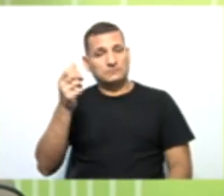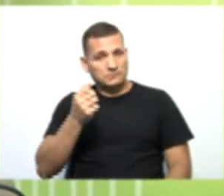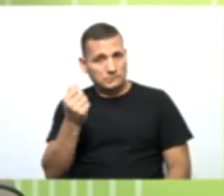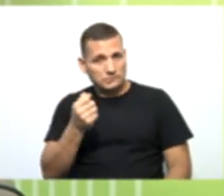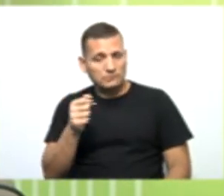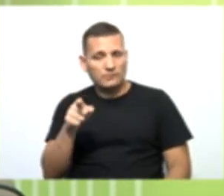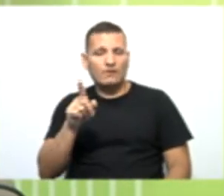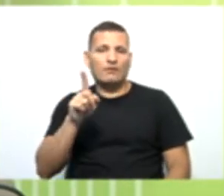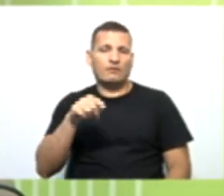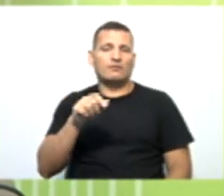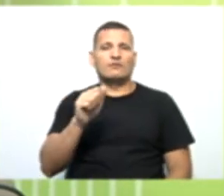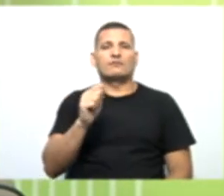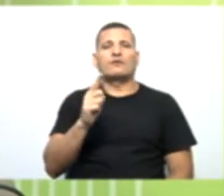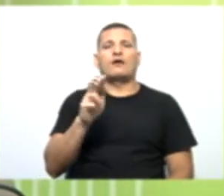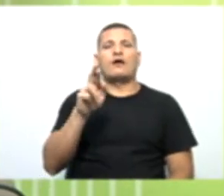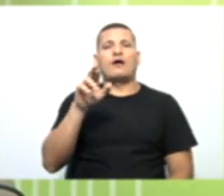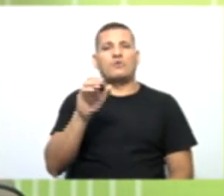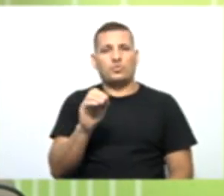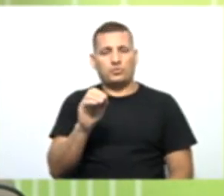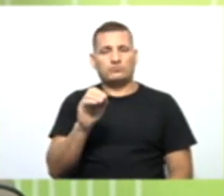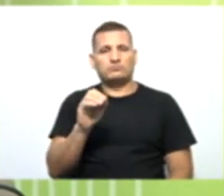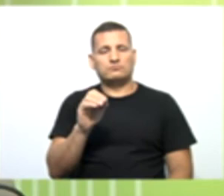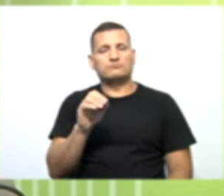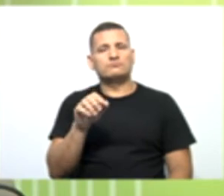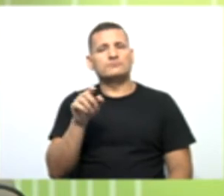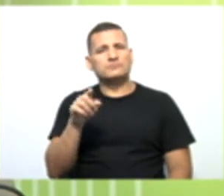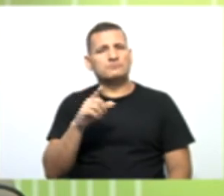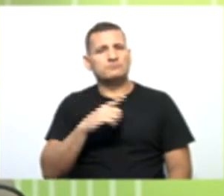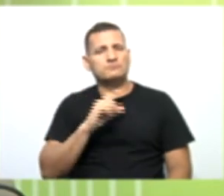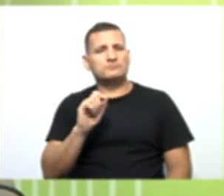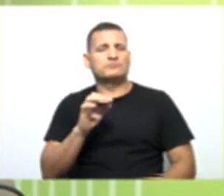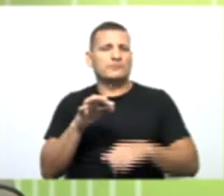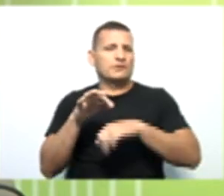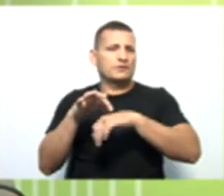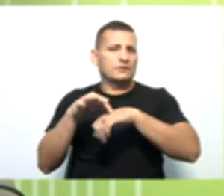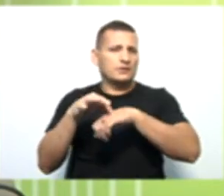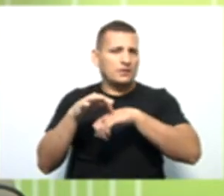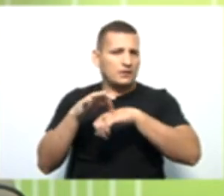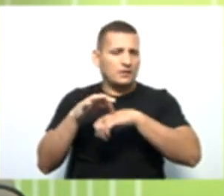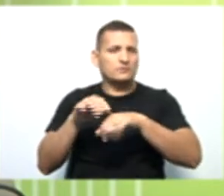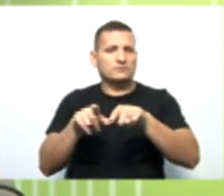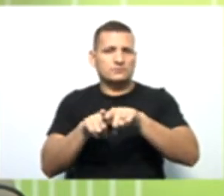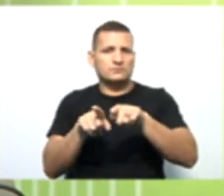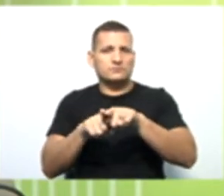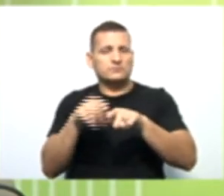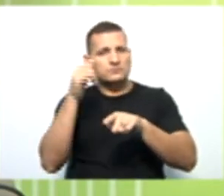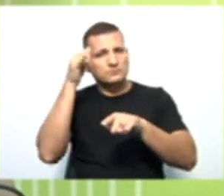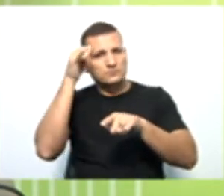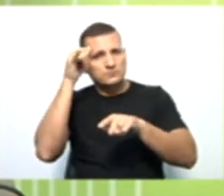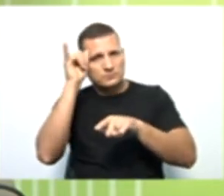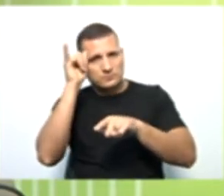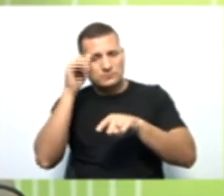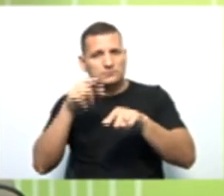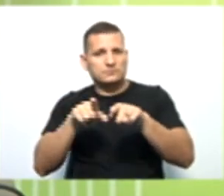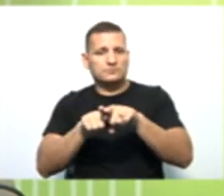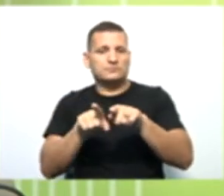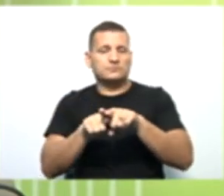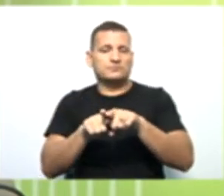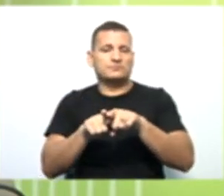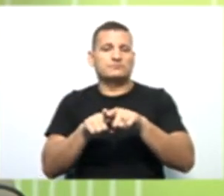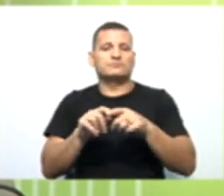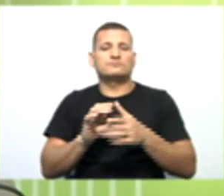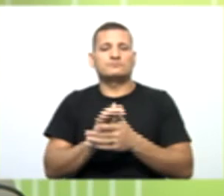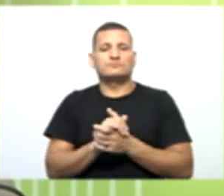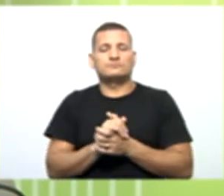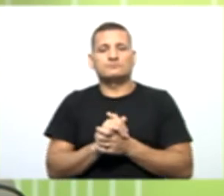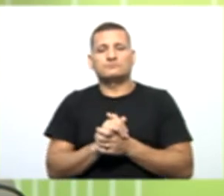uma agroindústria que também vai operacionalizar a questão da carne, do gado, da vaca, né, do gado como um todo,